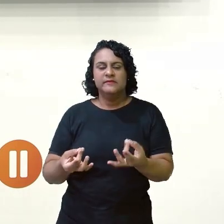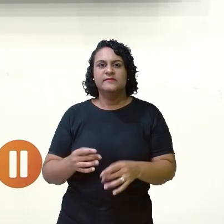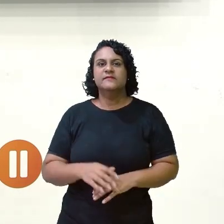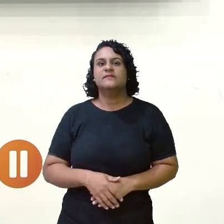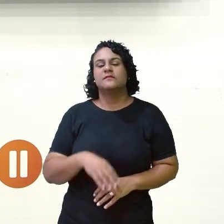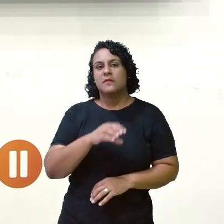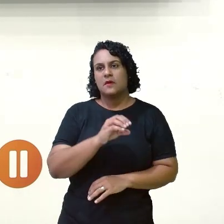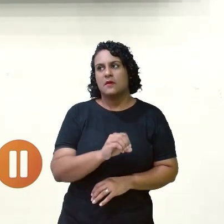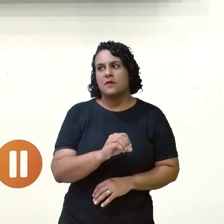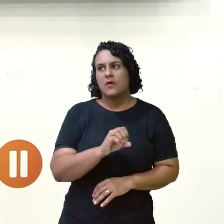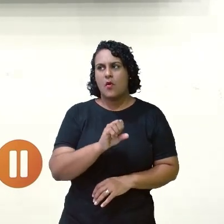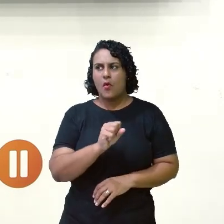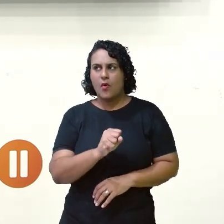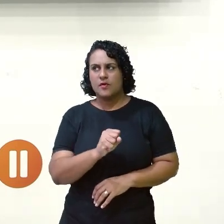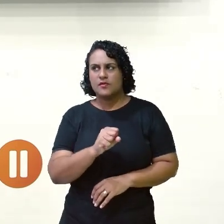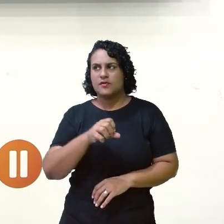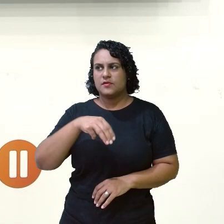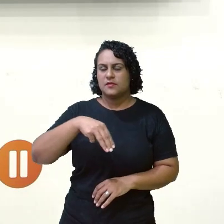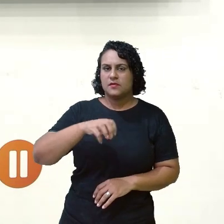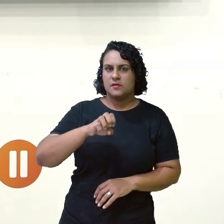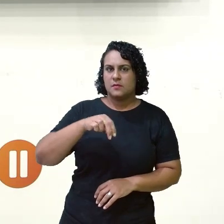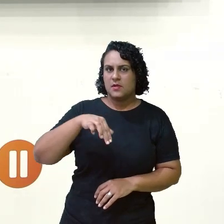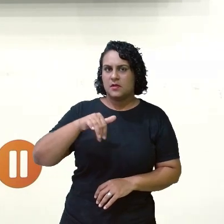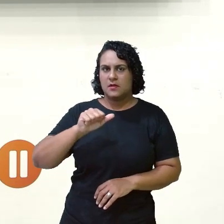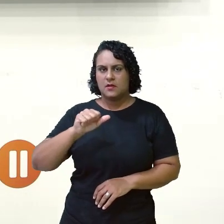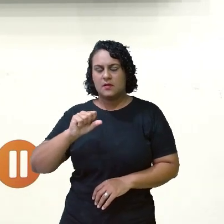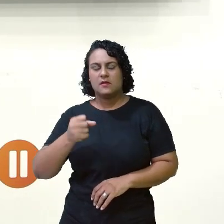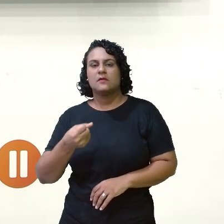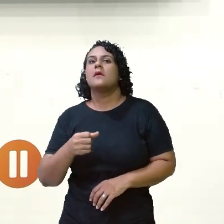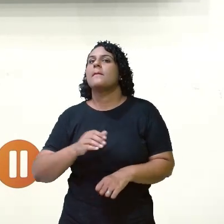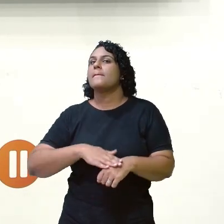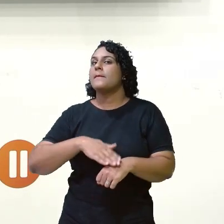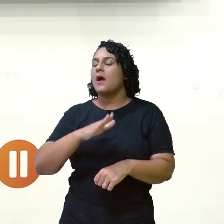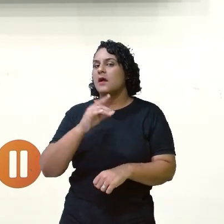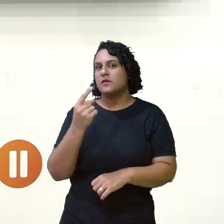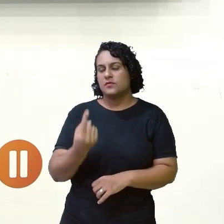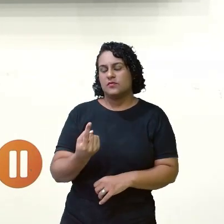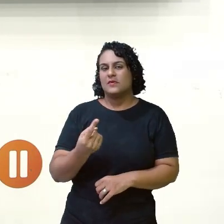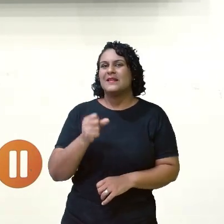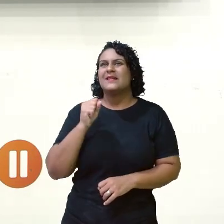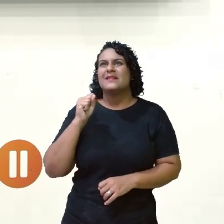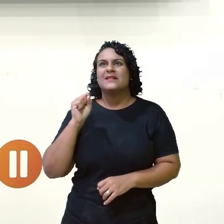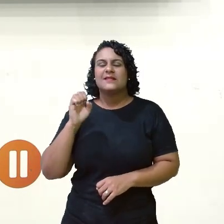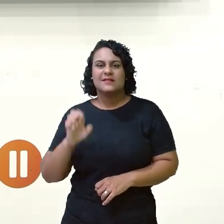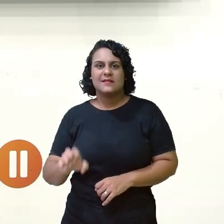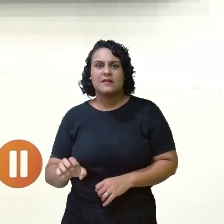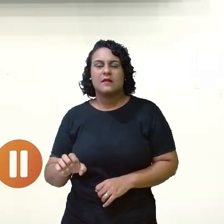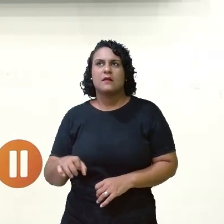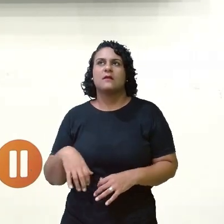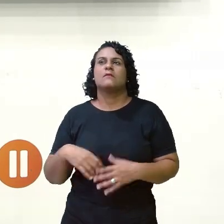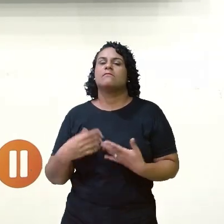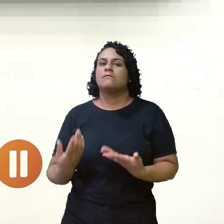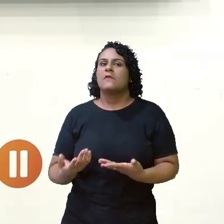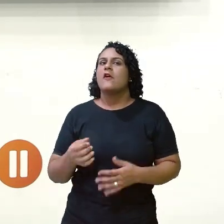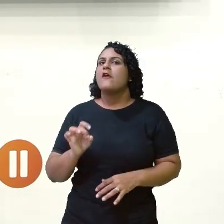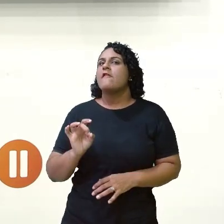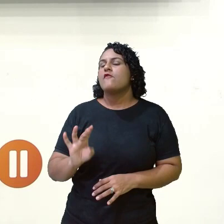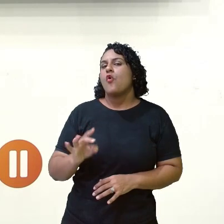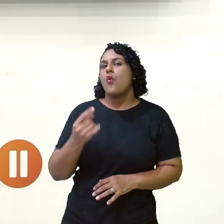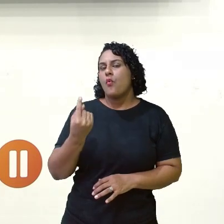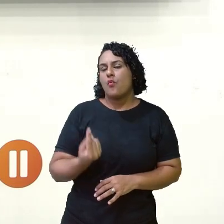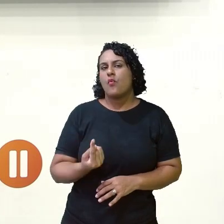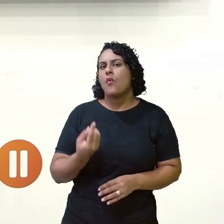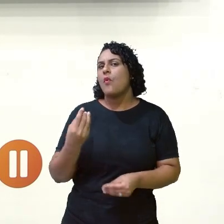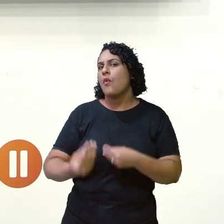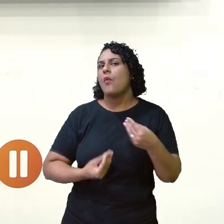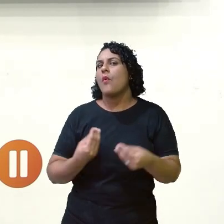Os meninos brincam de carrinho, né? Porque tem mais de um. Se fosse no singular, como